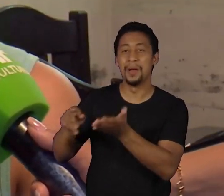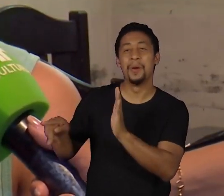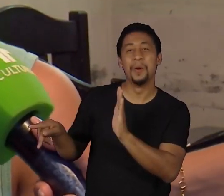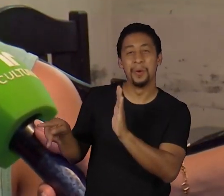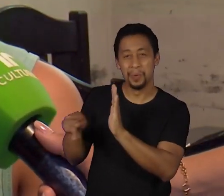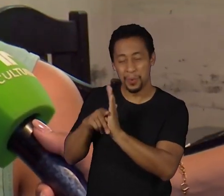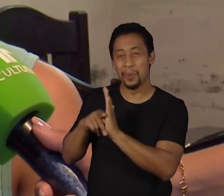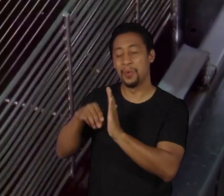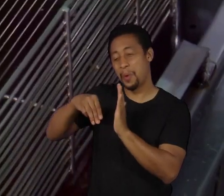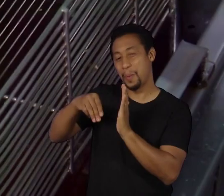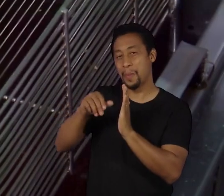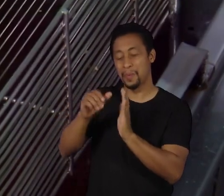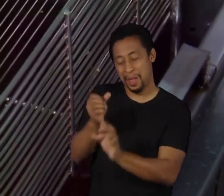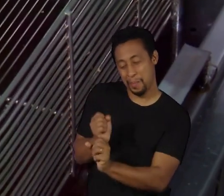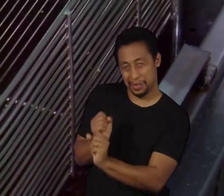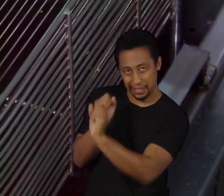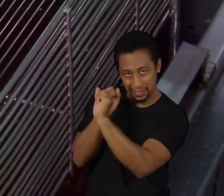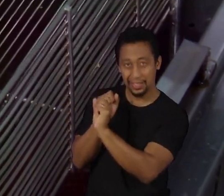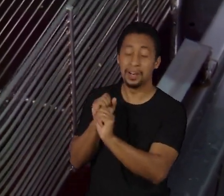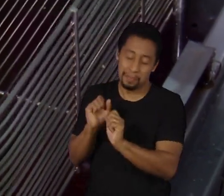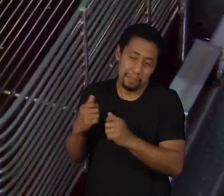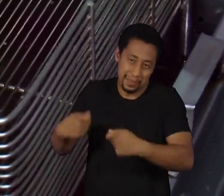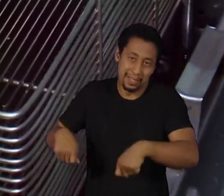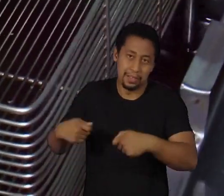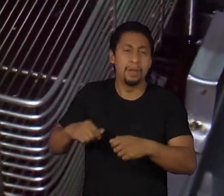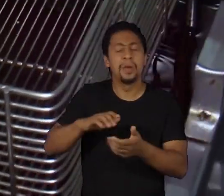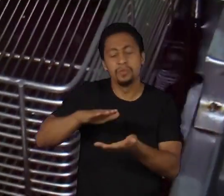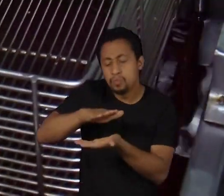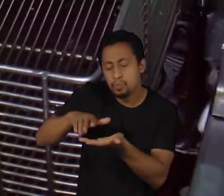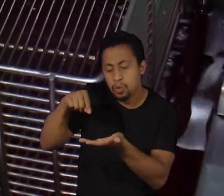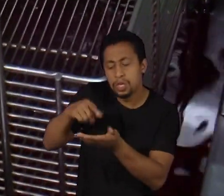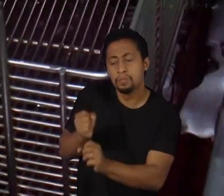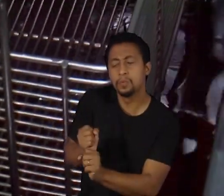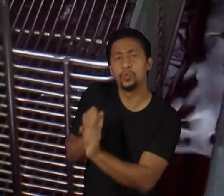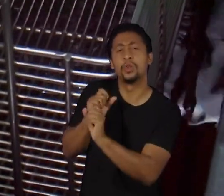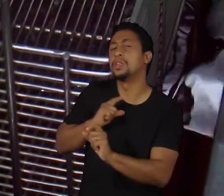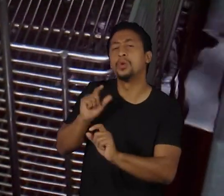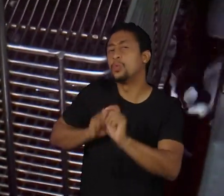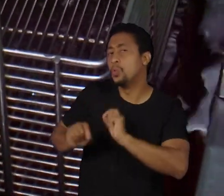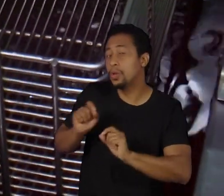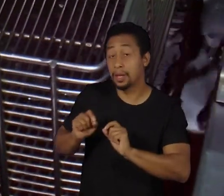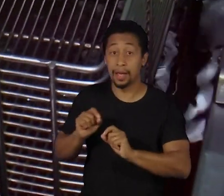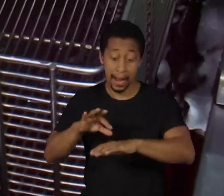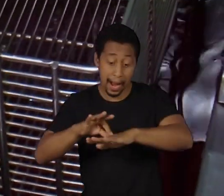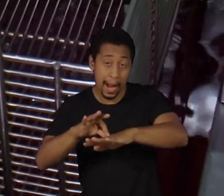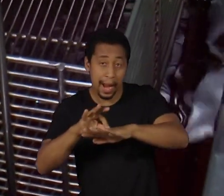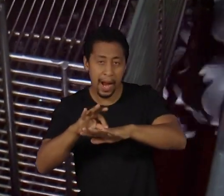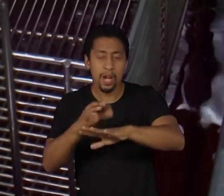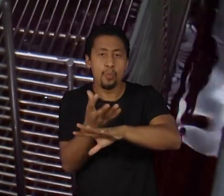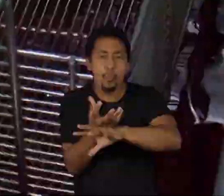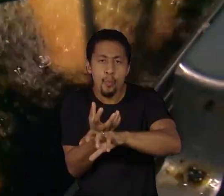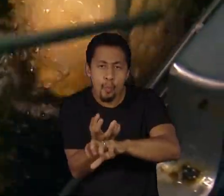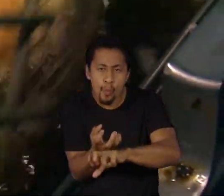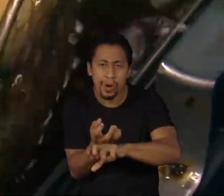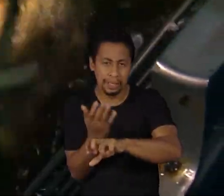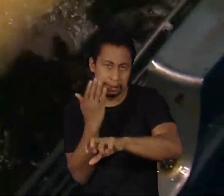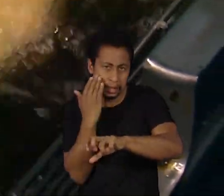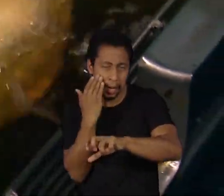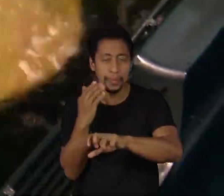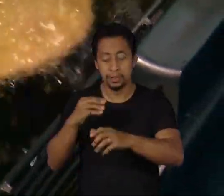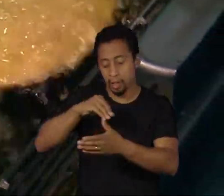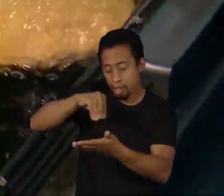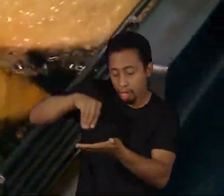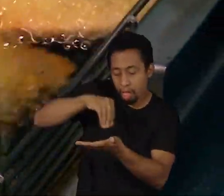nenhum boteco de Boa Vista. O que que leva nesse bolinho de macaxeira? Carne de sol, a gente tempera a carne de sol, né? Porque já a carne de